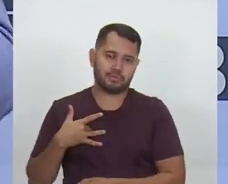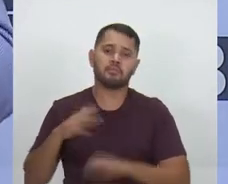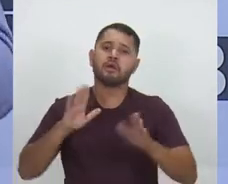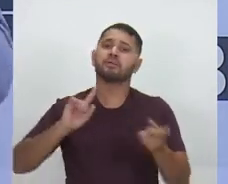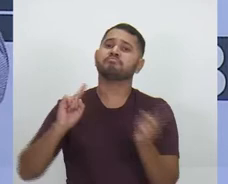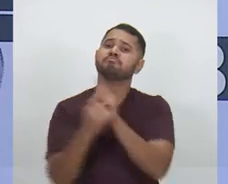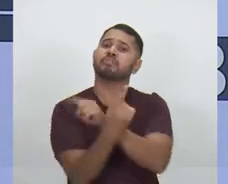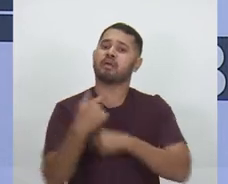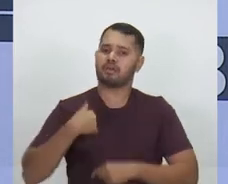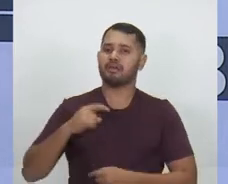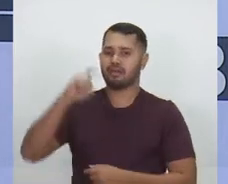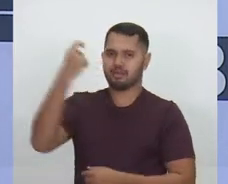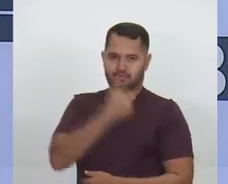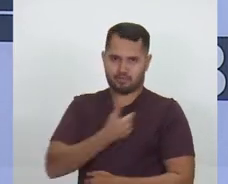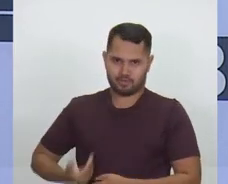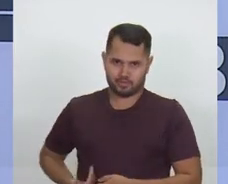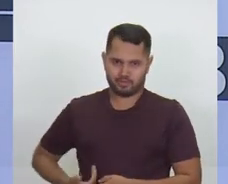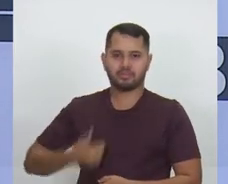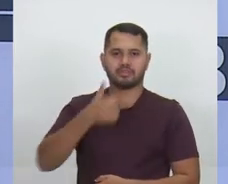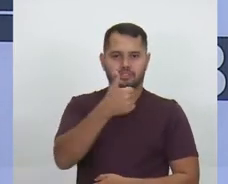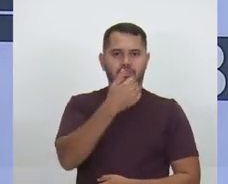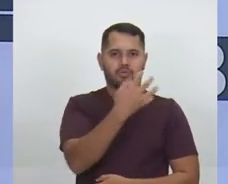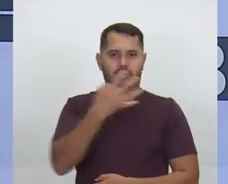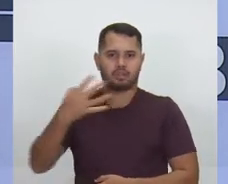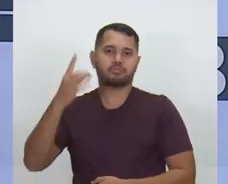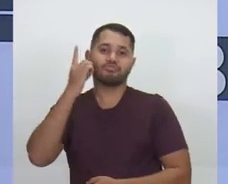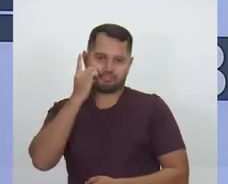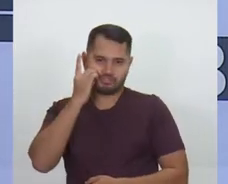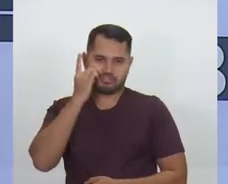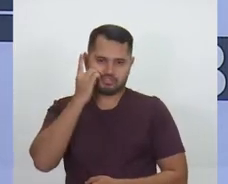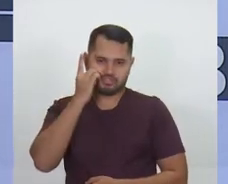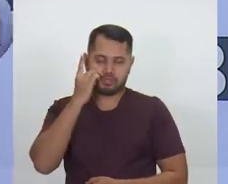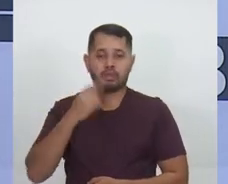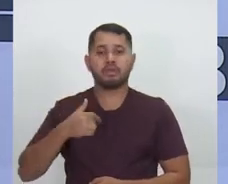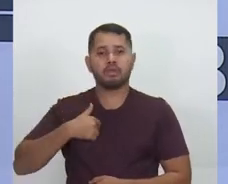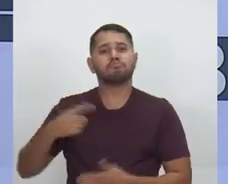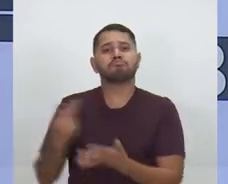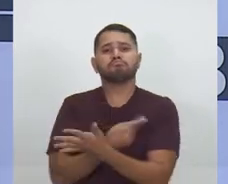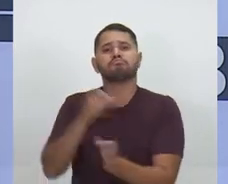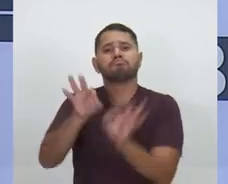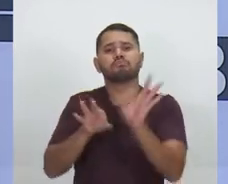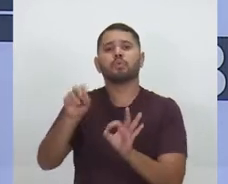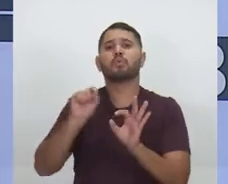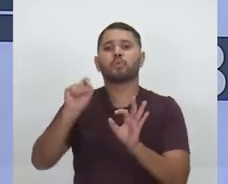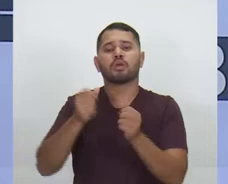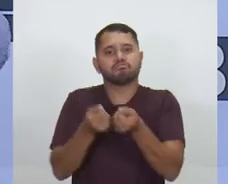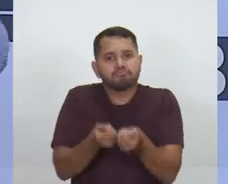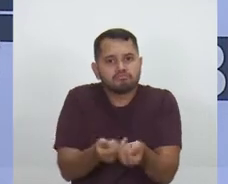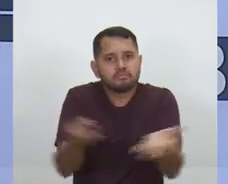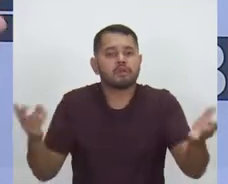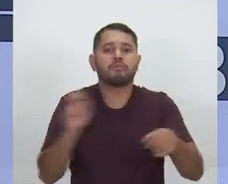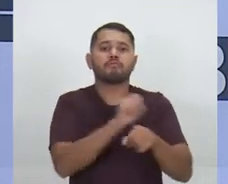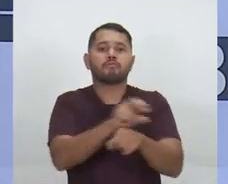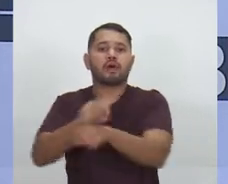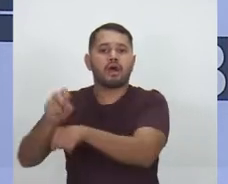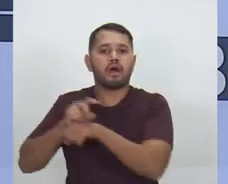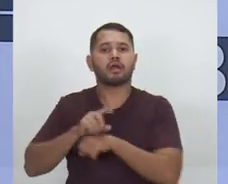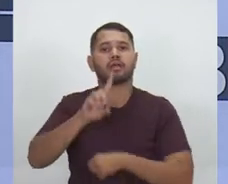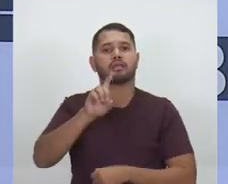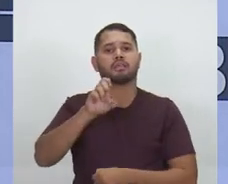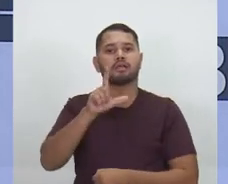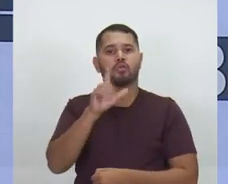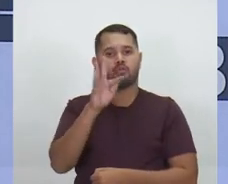governador que estive também 144 dias berg nós ampliamos a oferta de vagas no hospital delfina